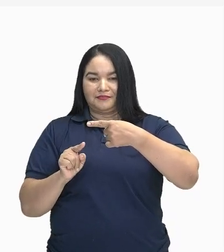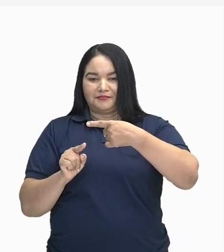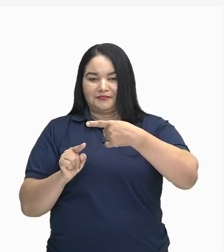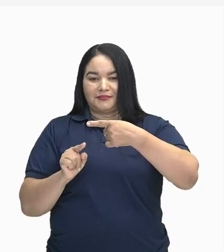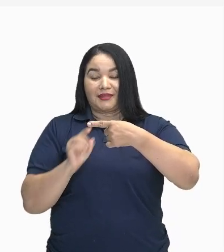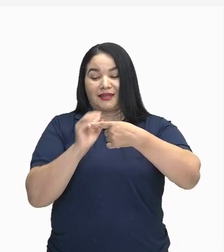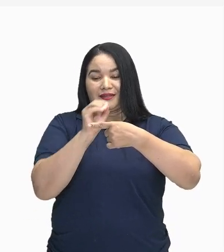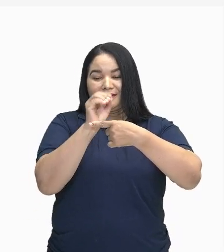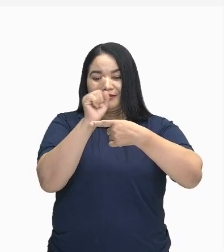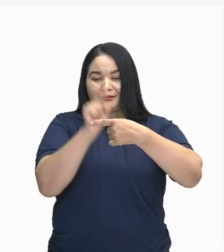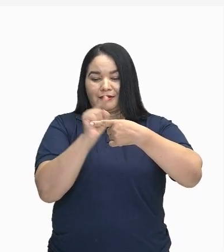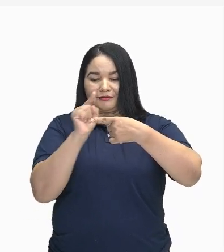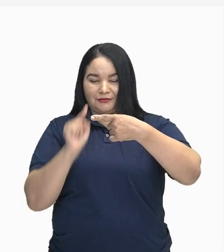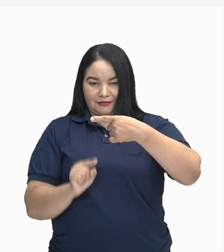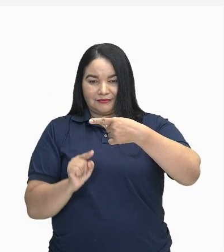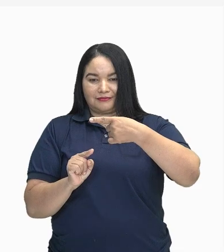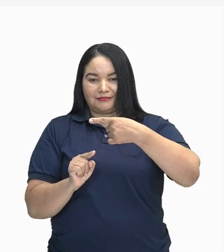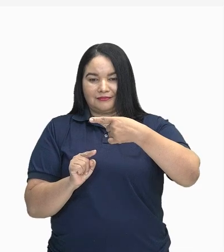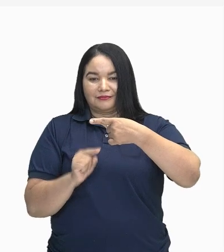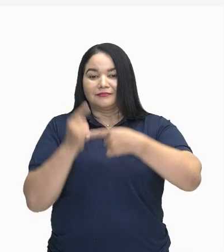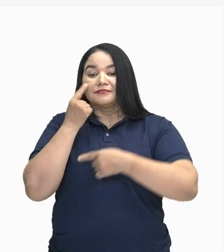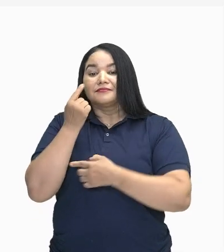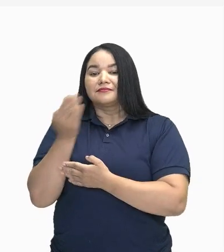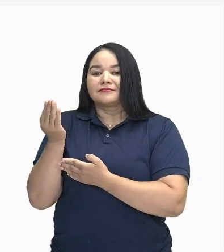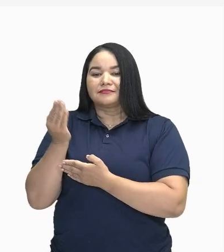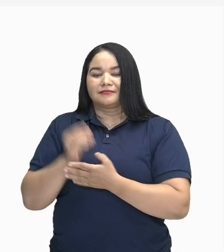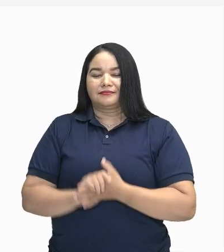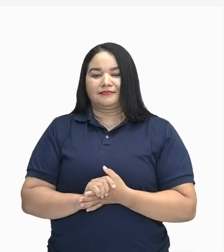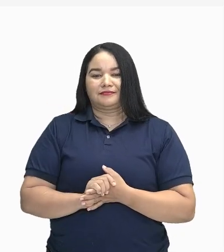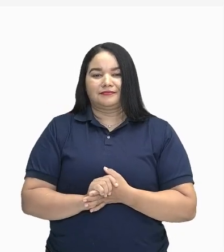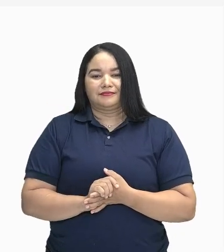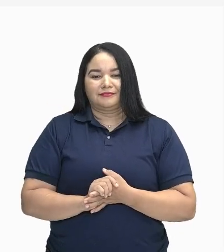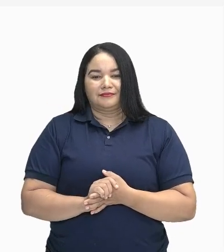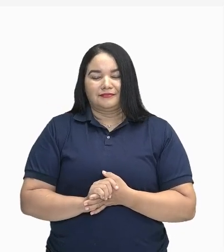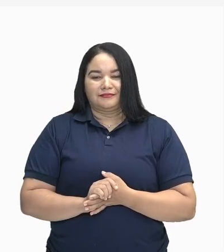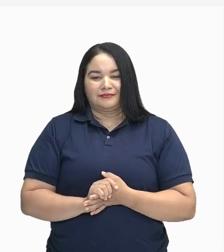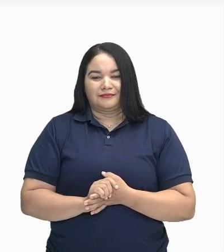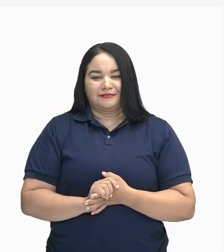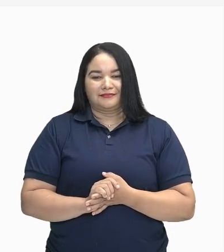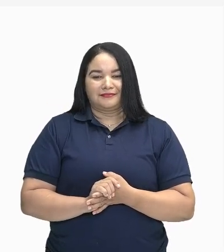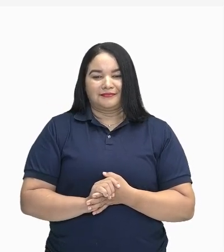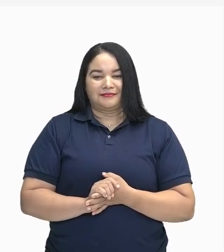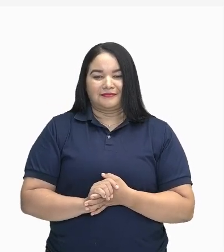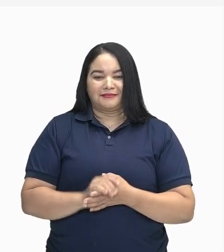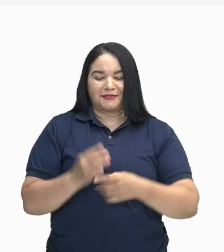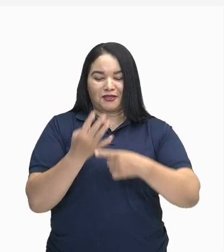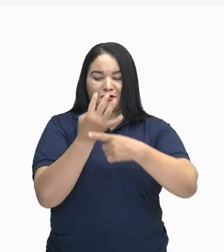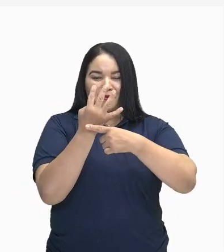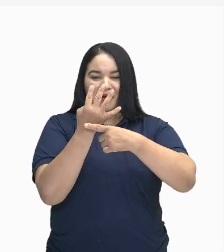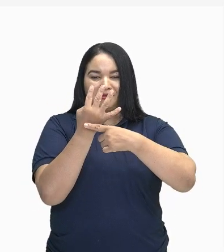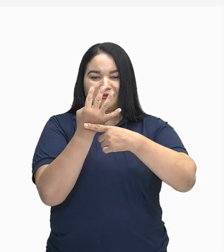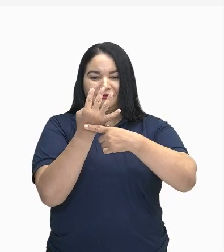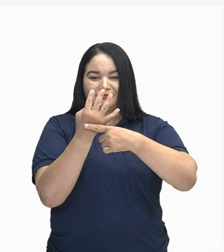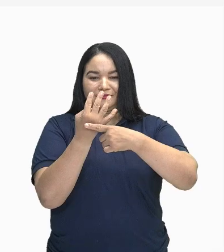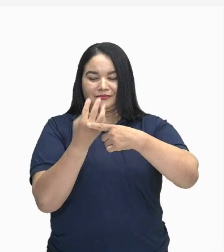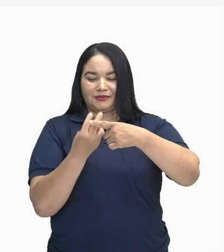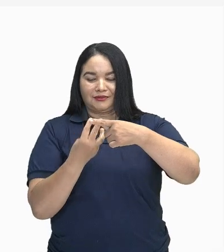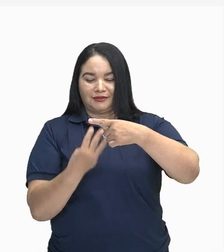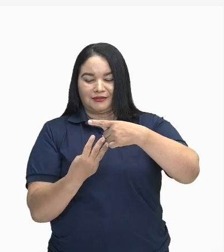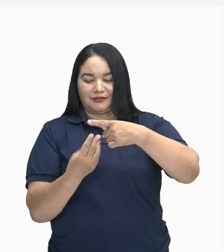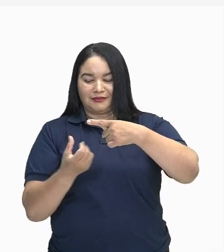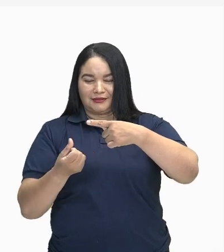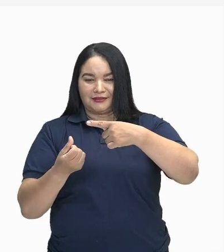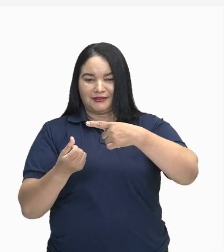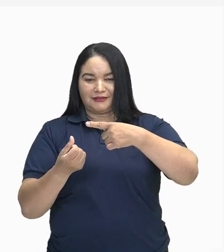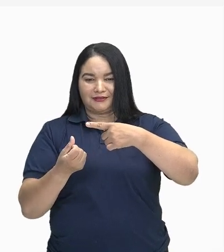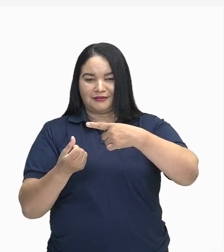cima, também tem zero embaixo. Simplifica. O que é que sobrou? 4 sobre 36. Ah, professor, mas não dá